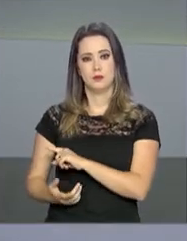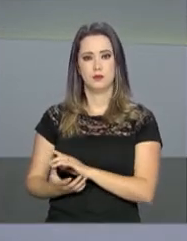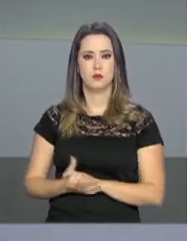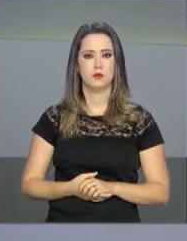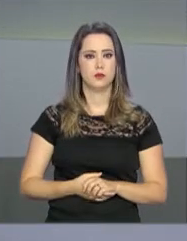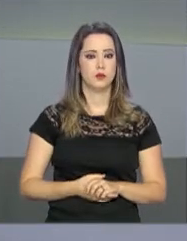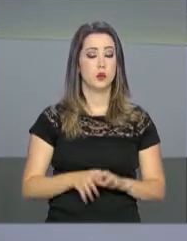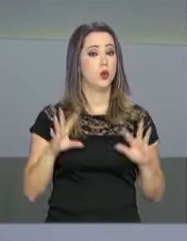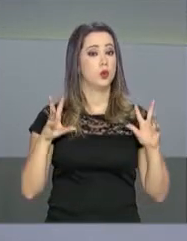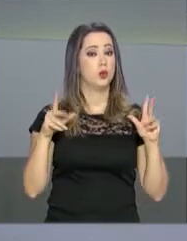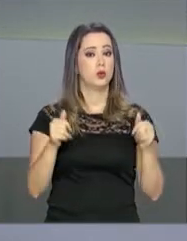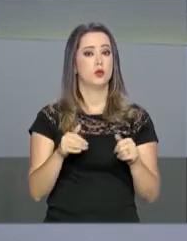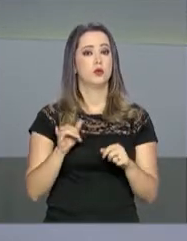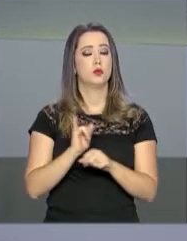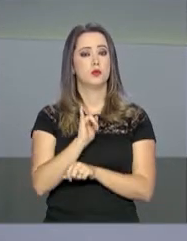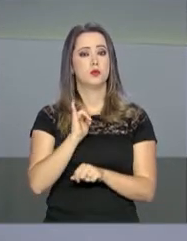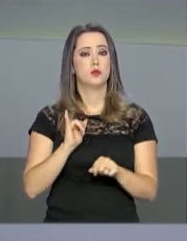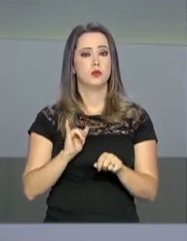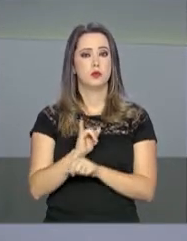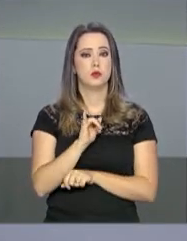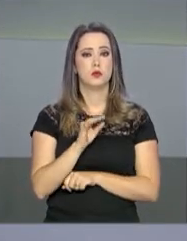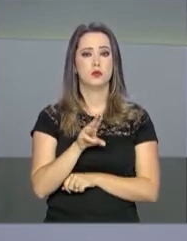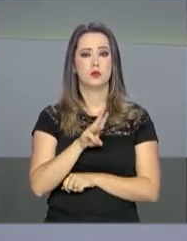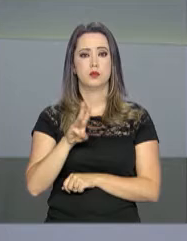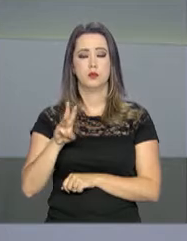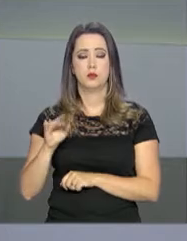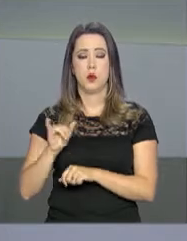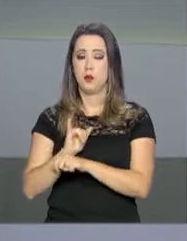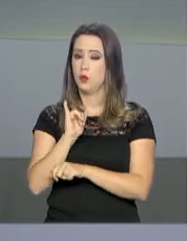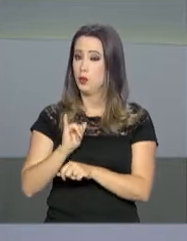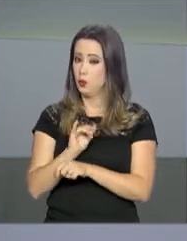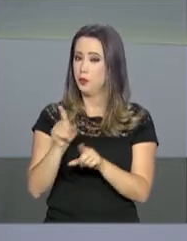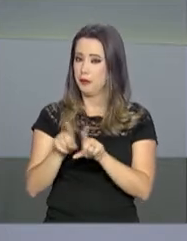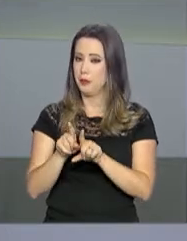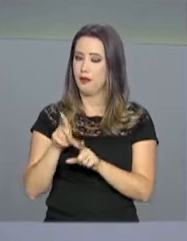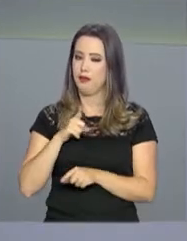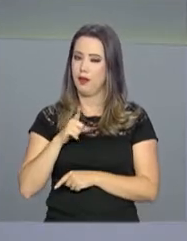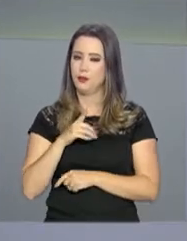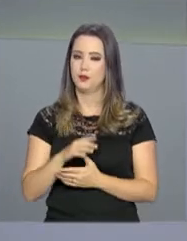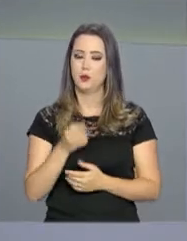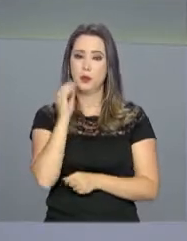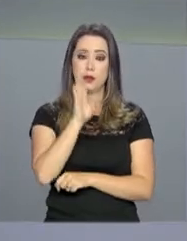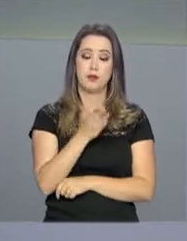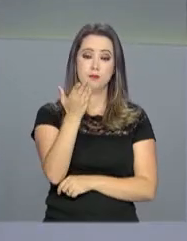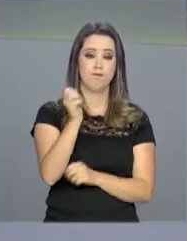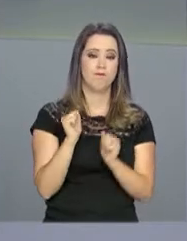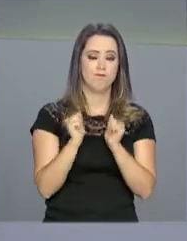na internet. E todas as reportagens estão disponíveis em nosso canal no YouTube. Uma